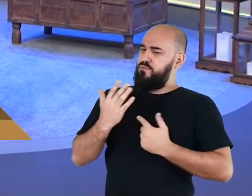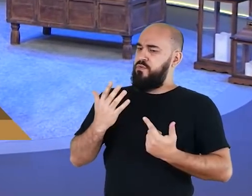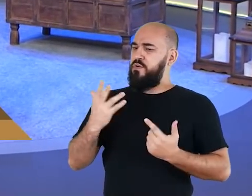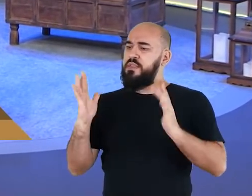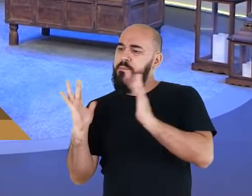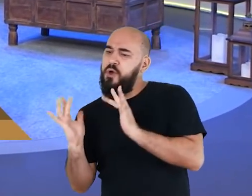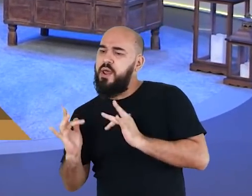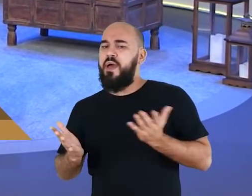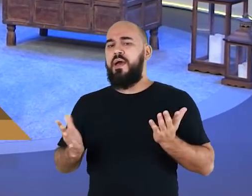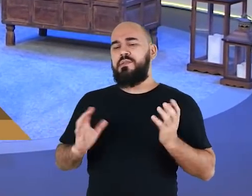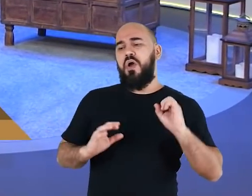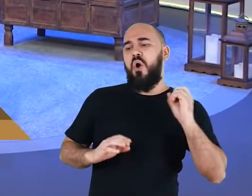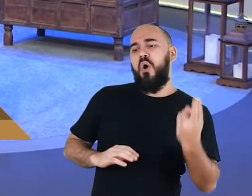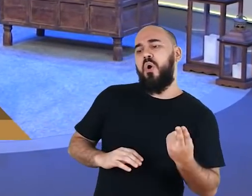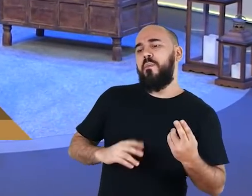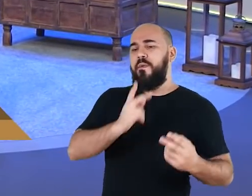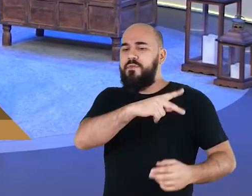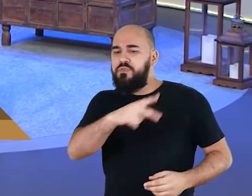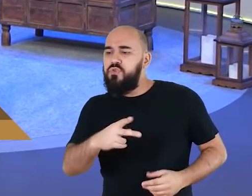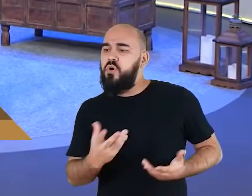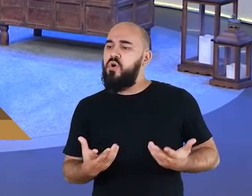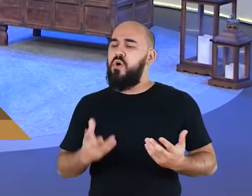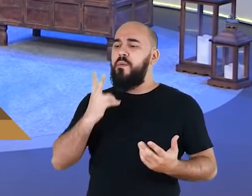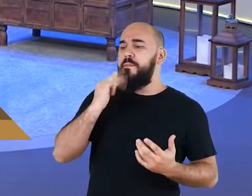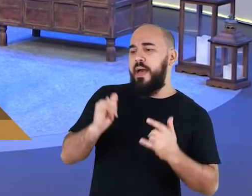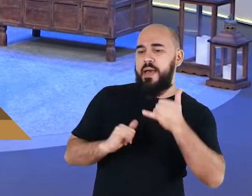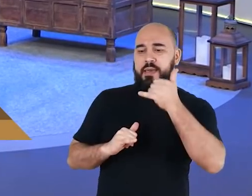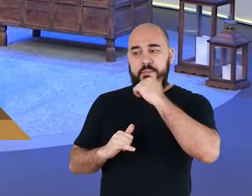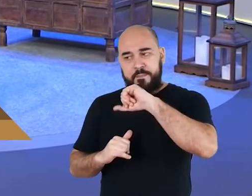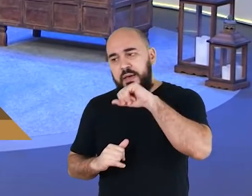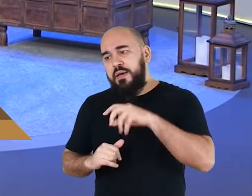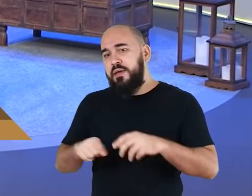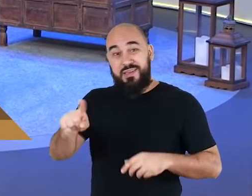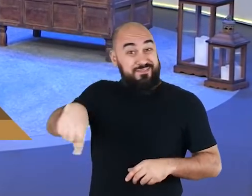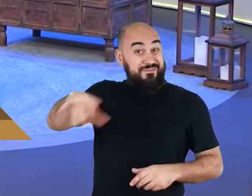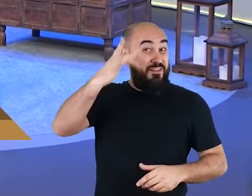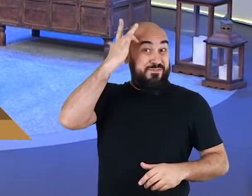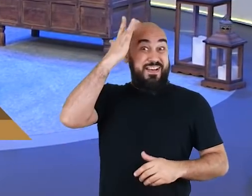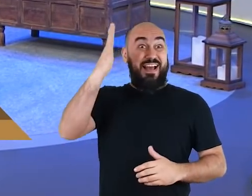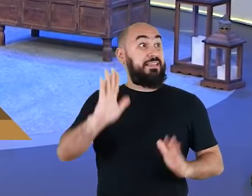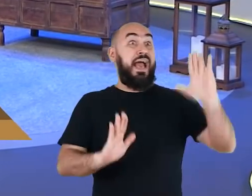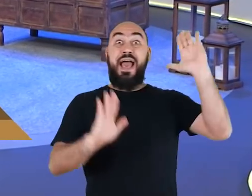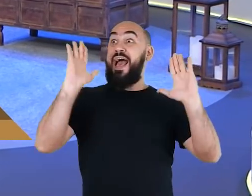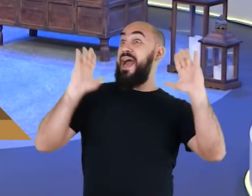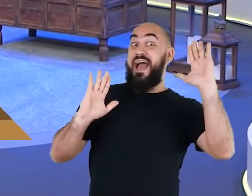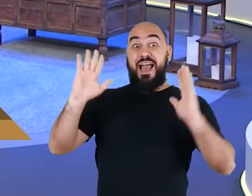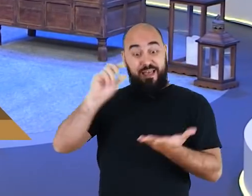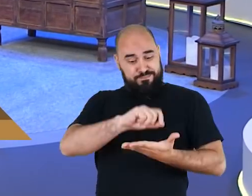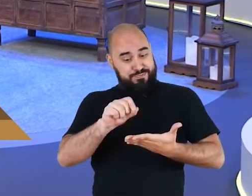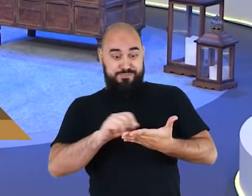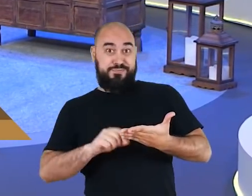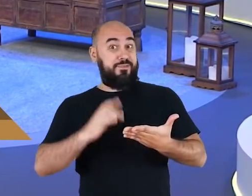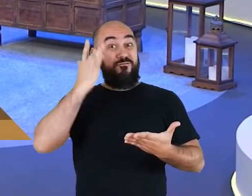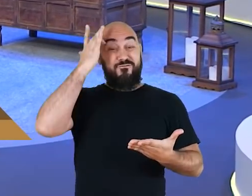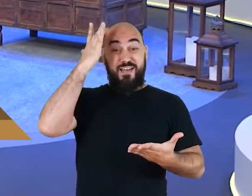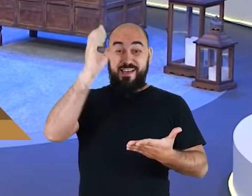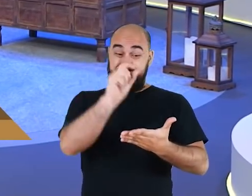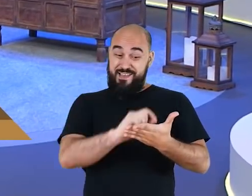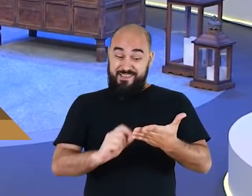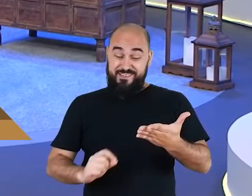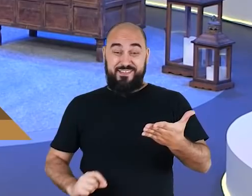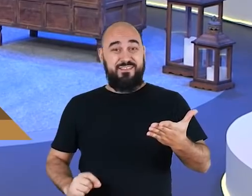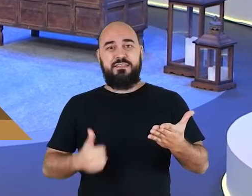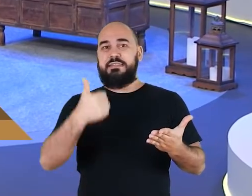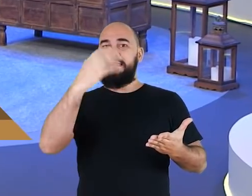da escola. 10 pessoas. Aí foi fácil. Todos levantaram a mão e, sem a menor dificuldade, fizeram a lista